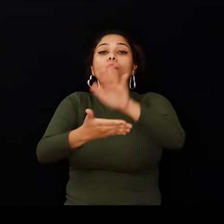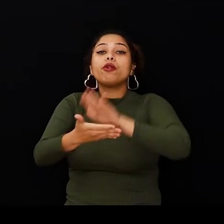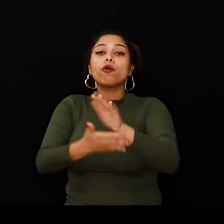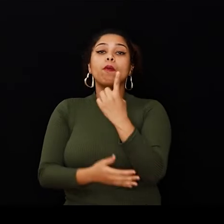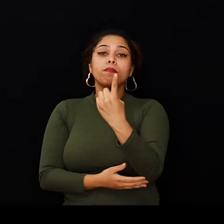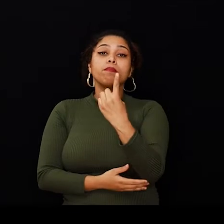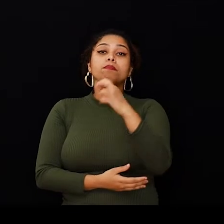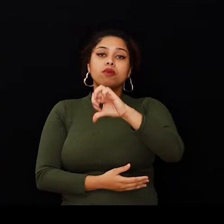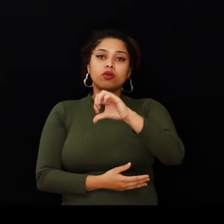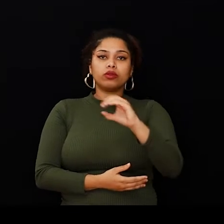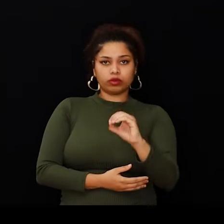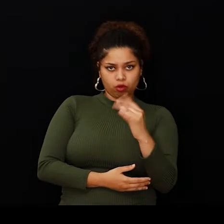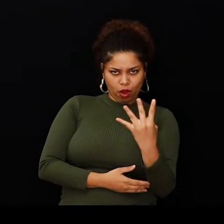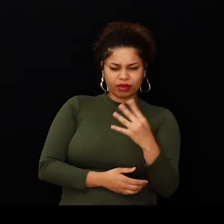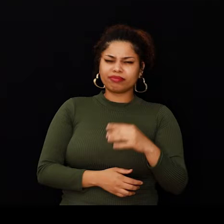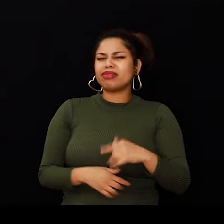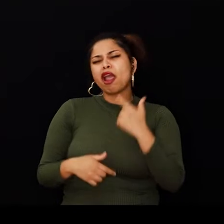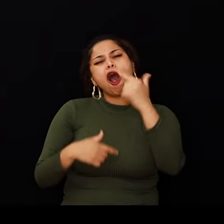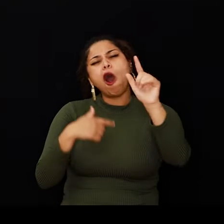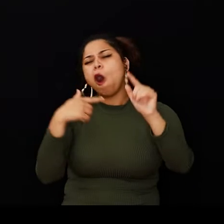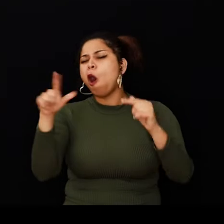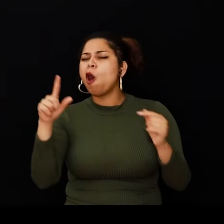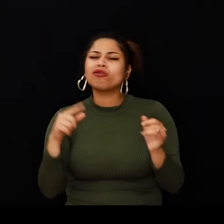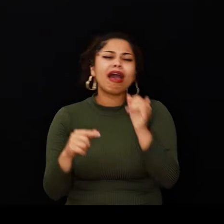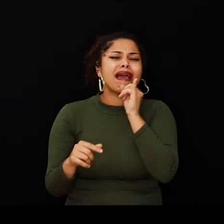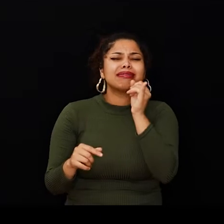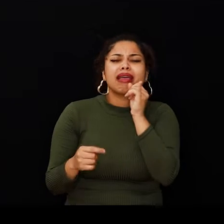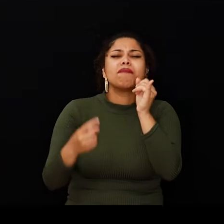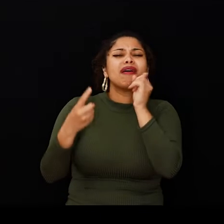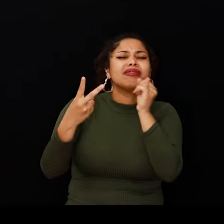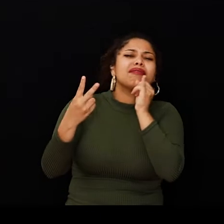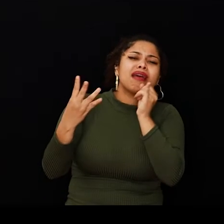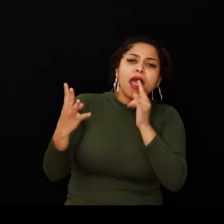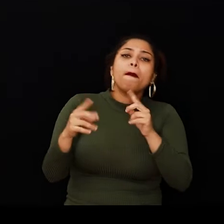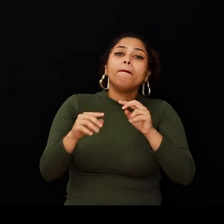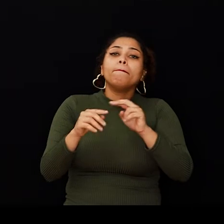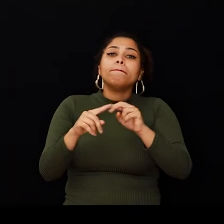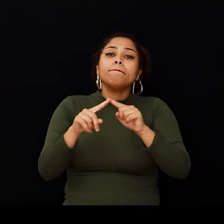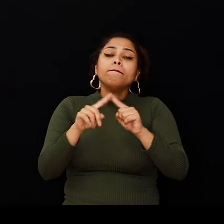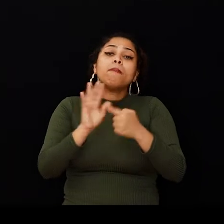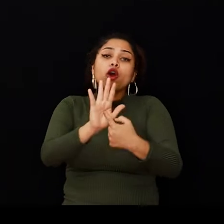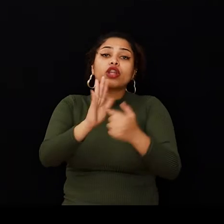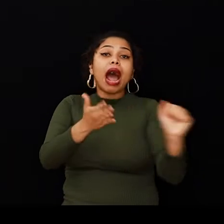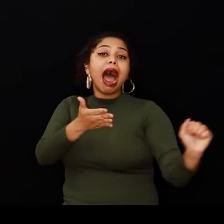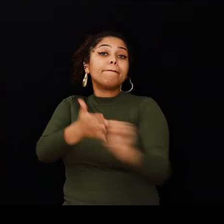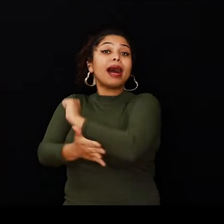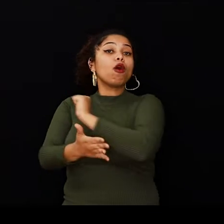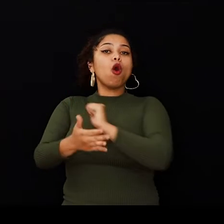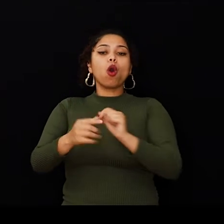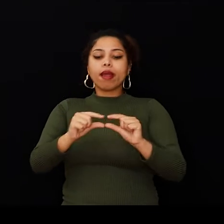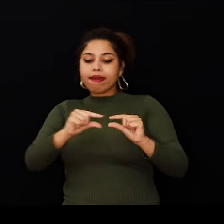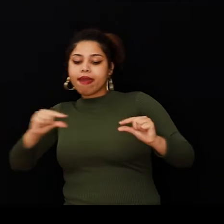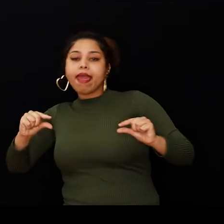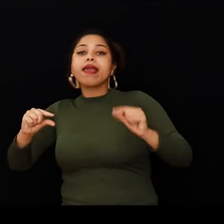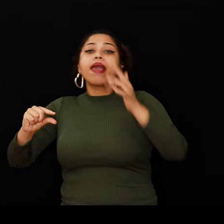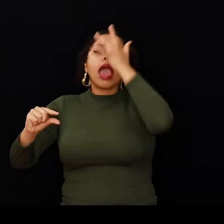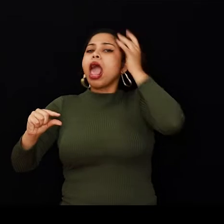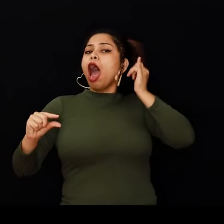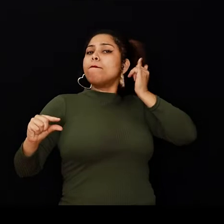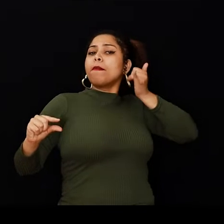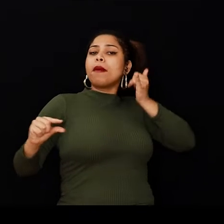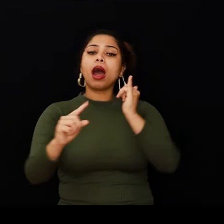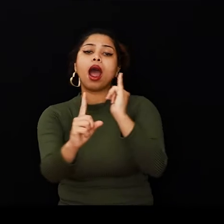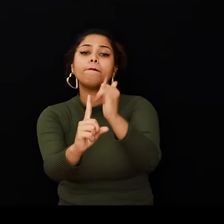primeira edição. Então, como esse exemplo, tem outros também que mostram justamente esse apagamento, né? Então, para quem lê o manuscrito,